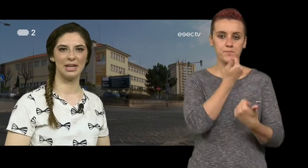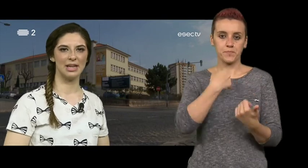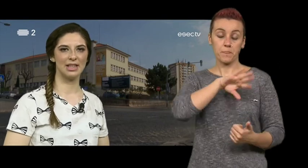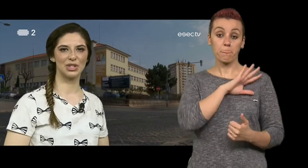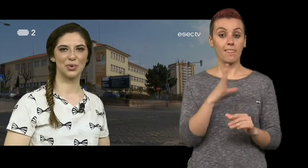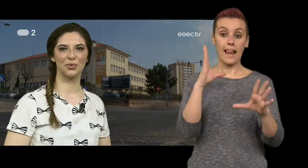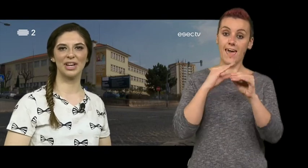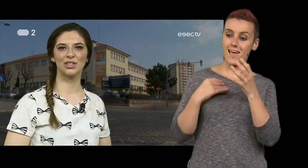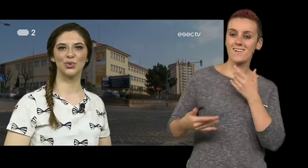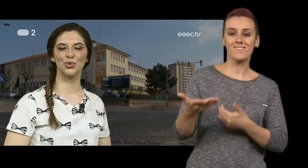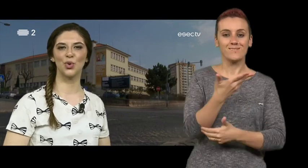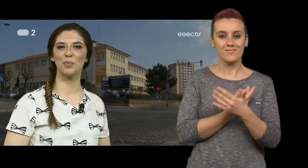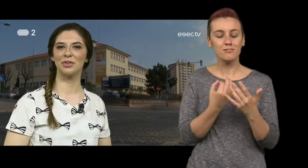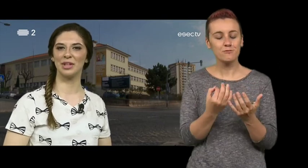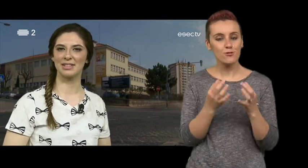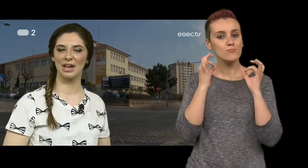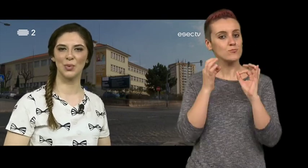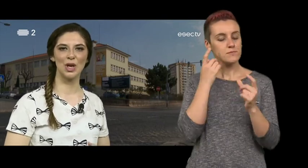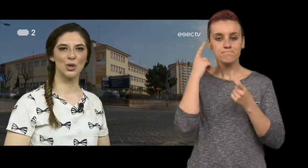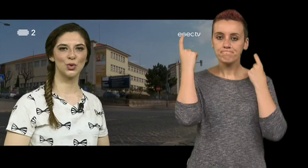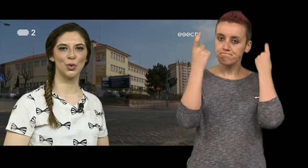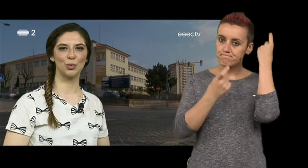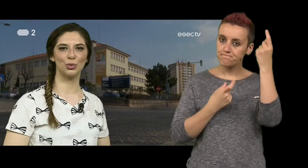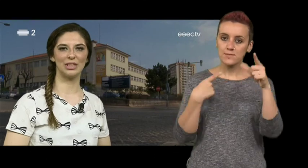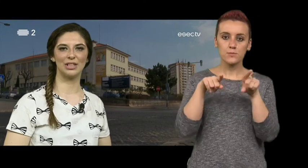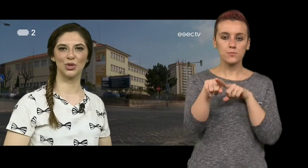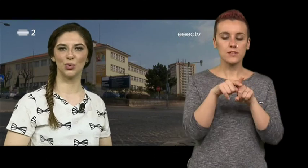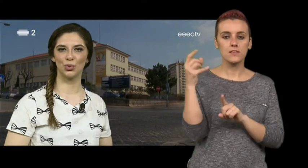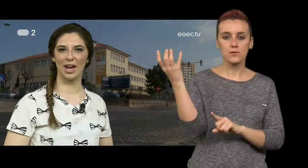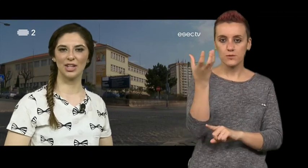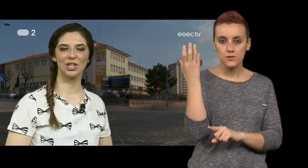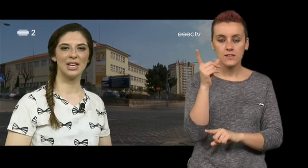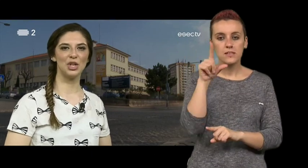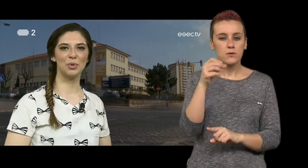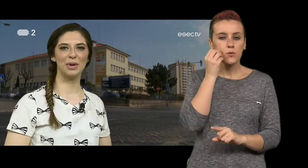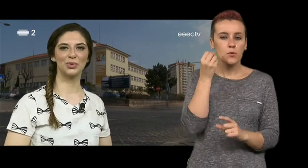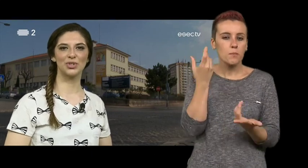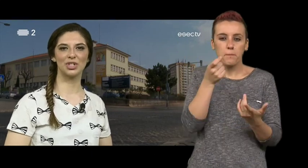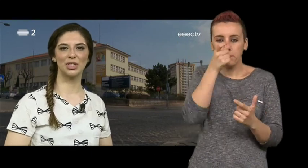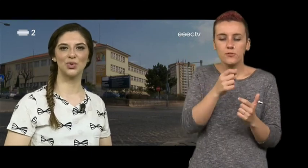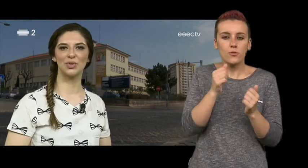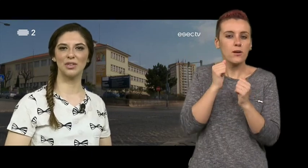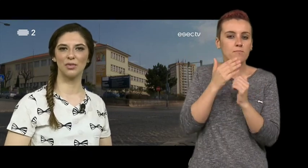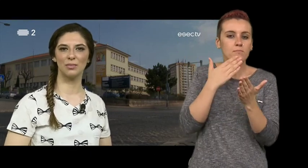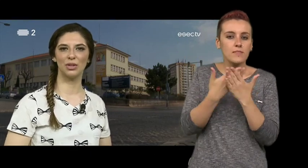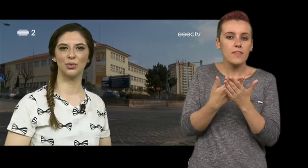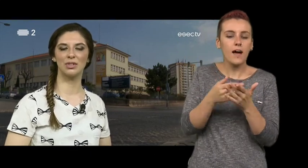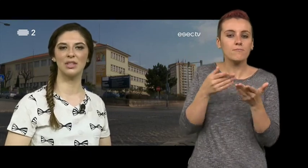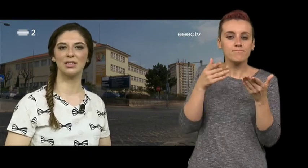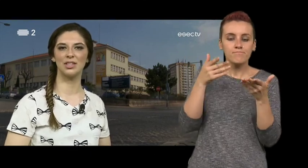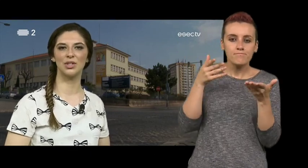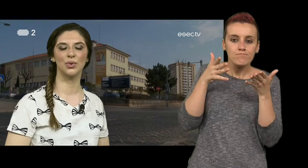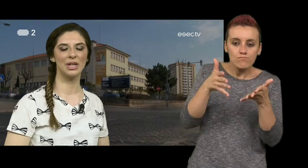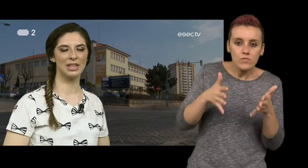Coimbra. Desta conversa resultou uma reflexão sobre políticas culturais e o papel dos agentes no desenvolvimento do